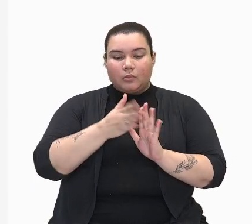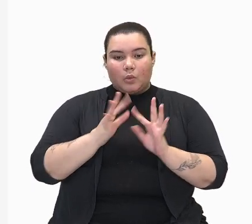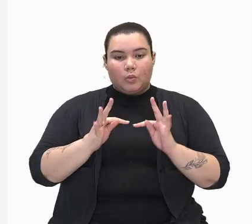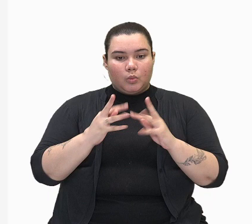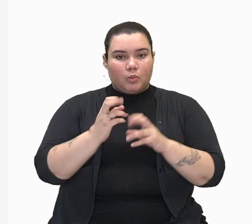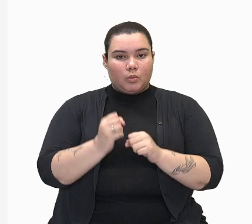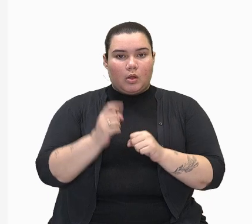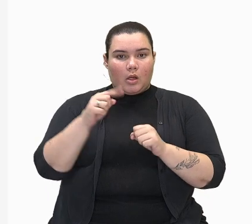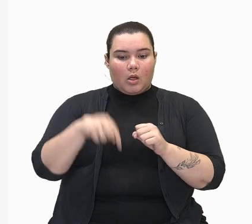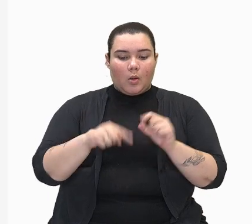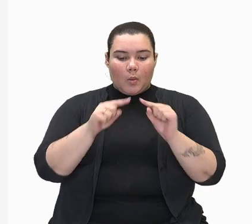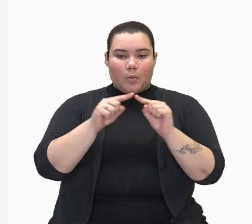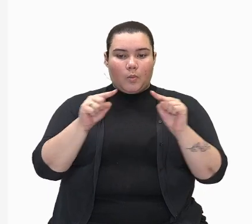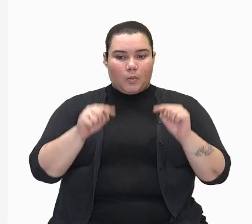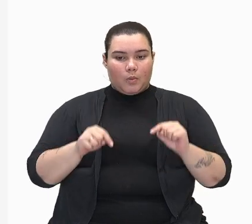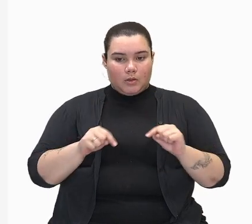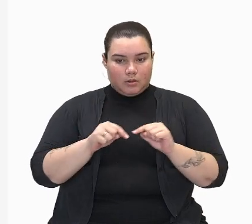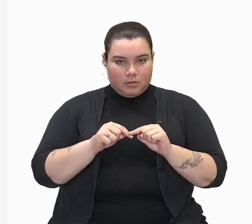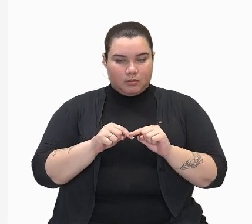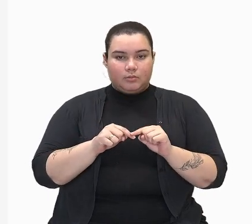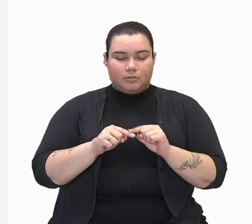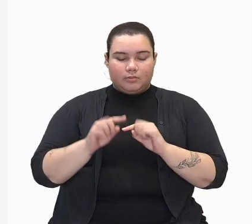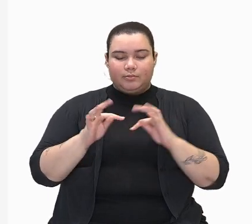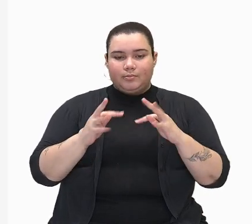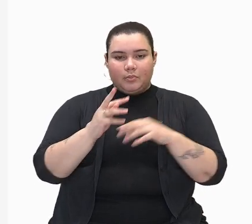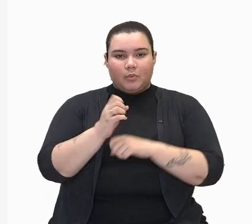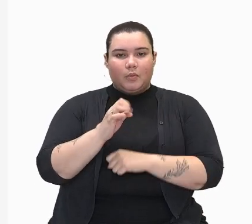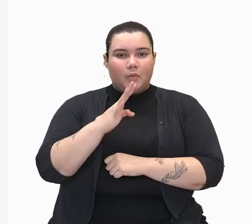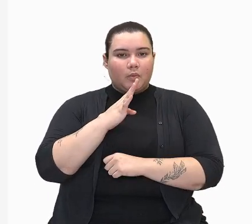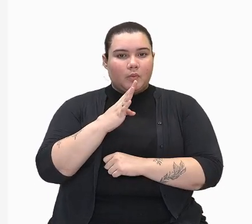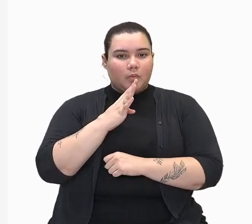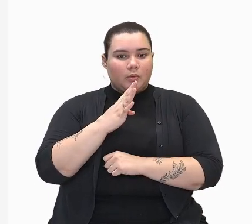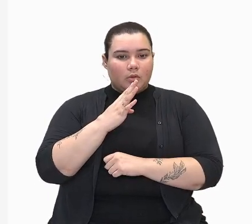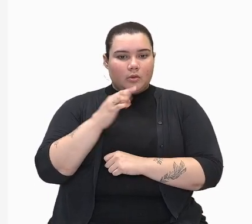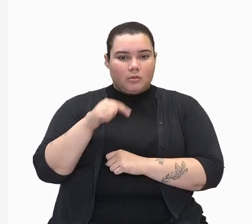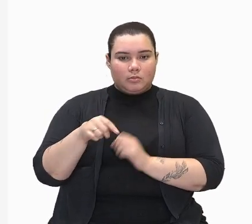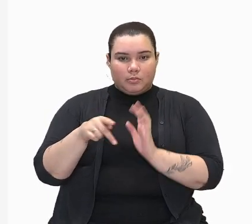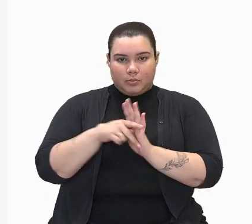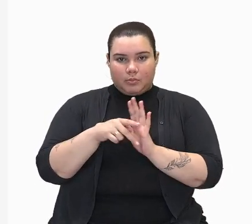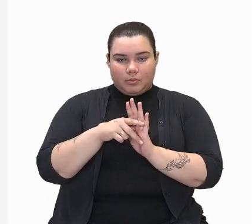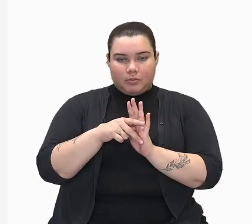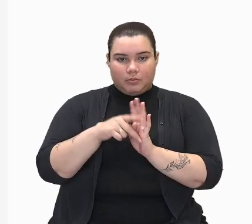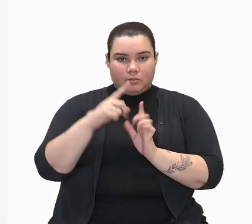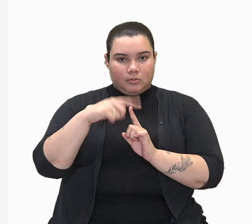de quadrado, né? Bem conhecido esse poliedro de Platão.